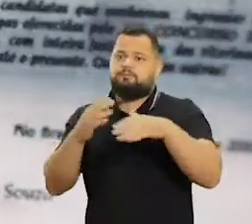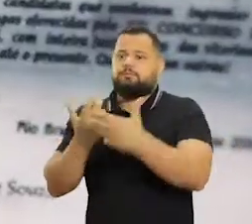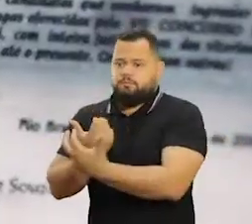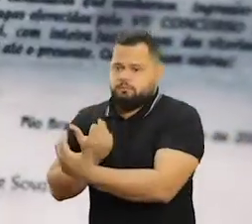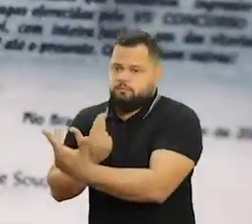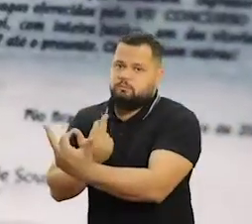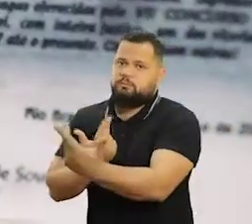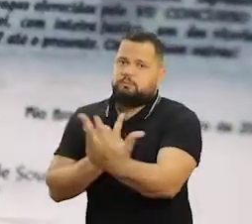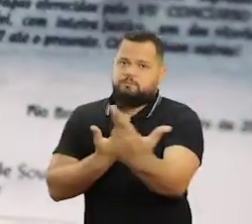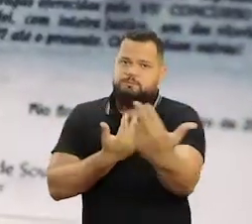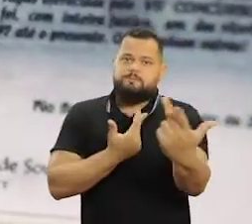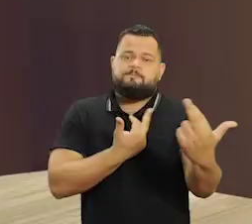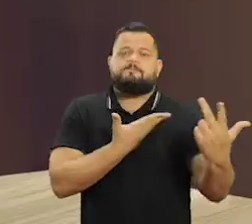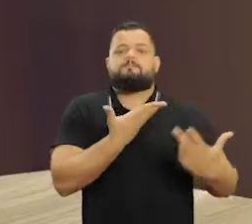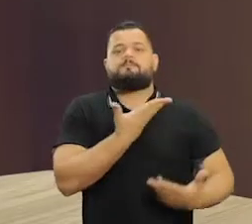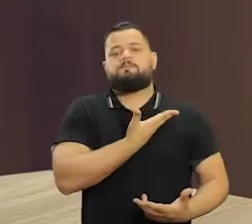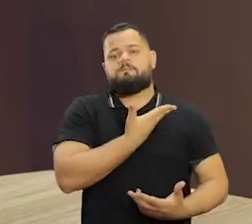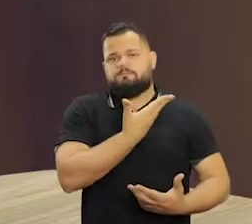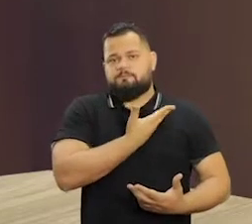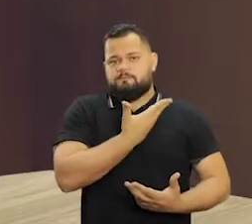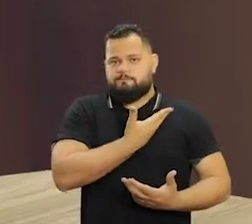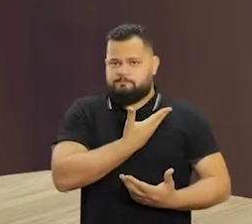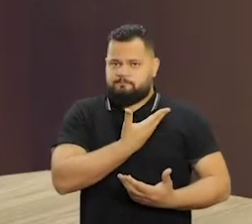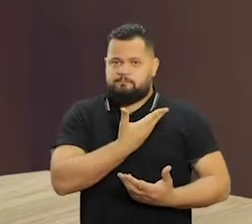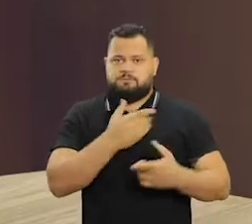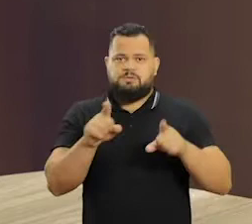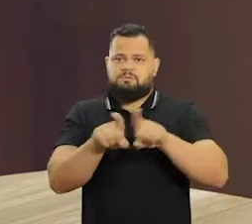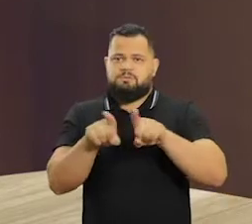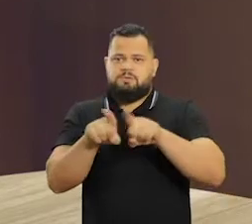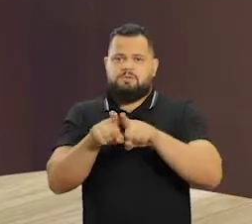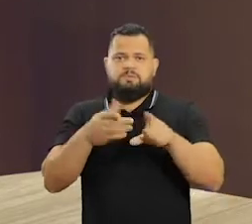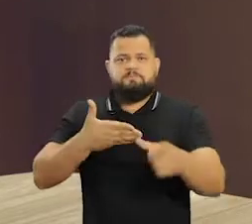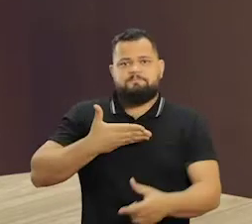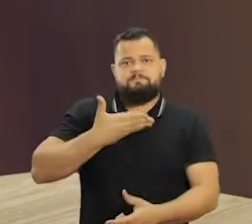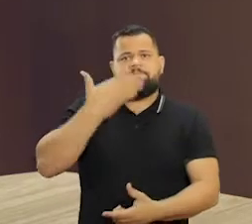talvez pudesse ter seguido um caminho diferente ou